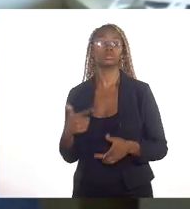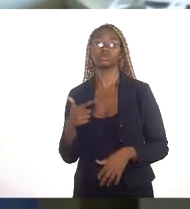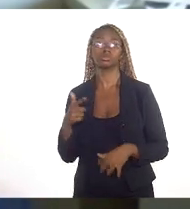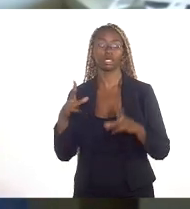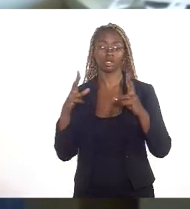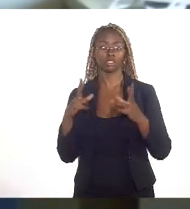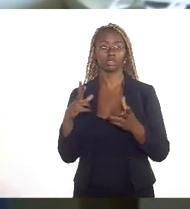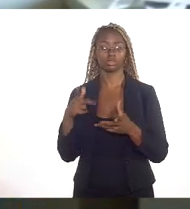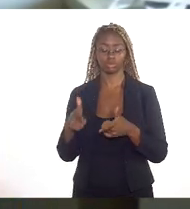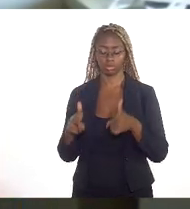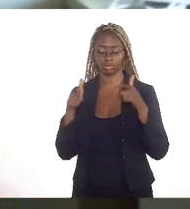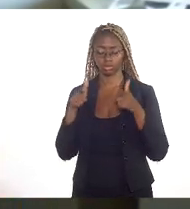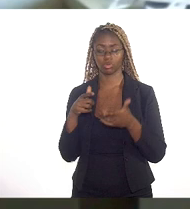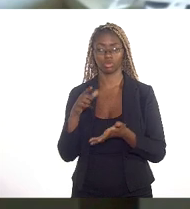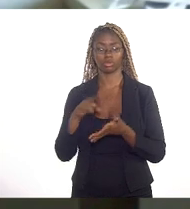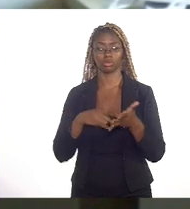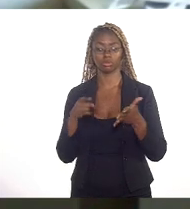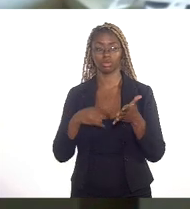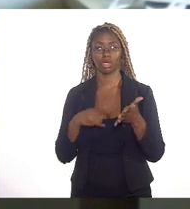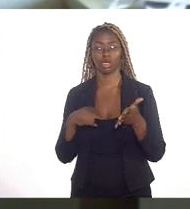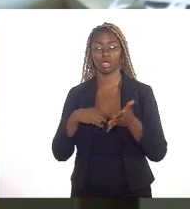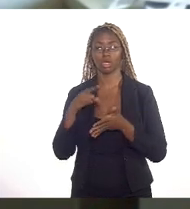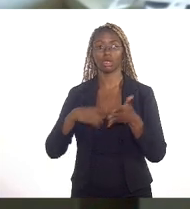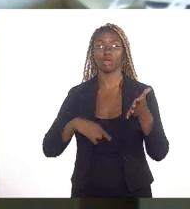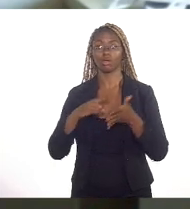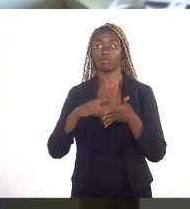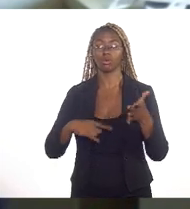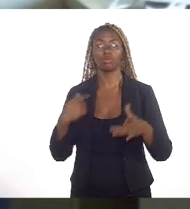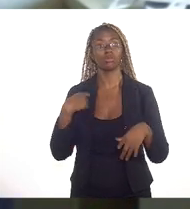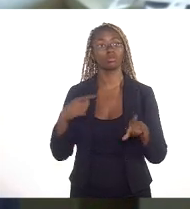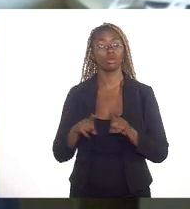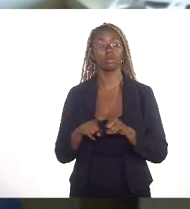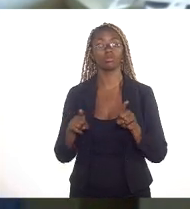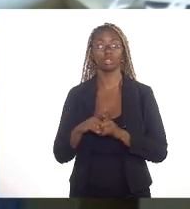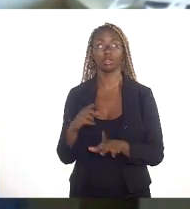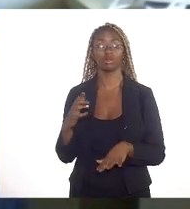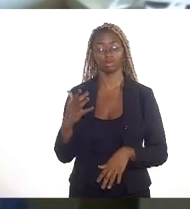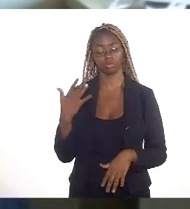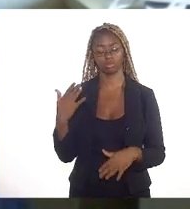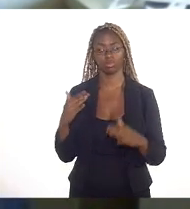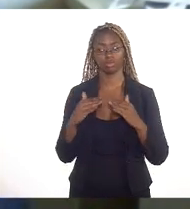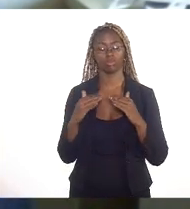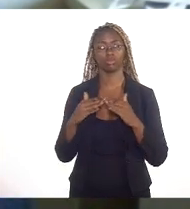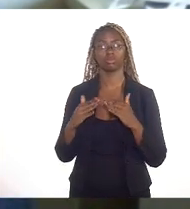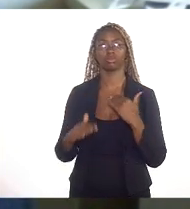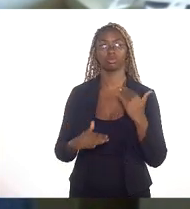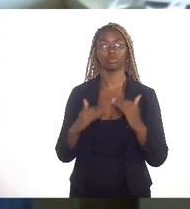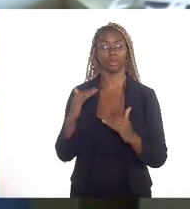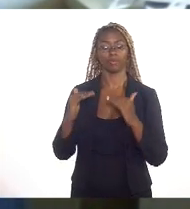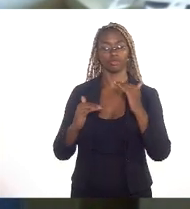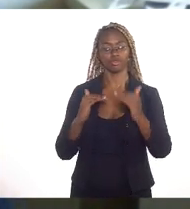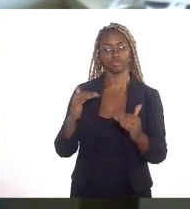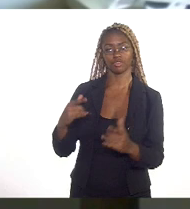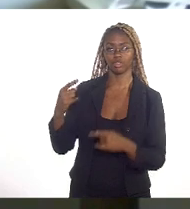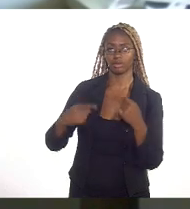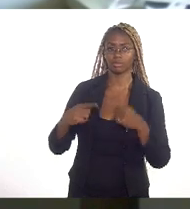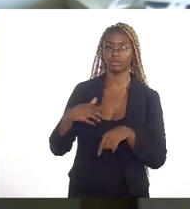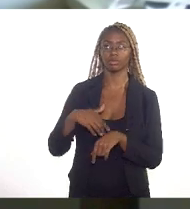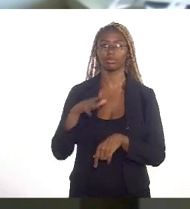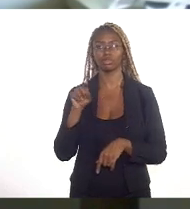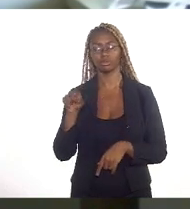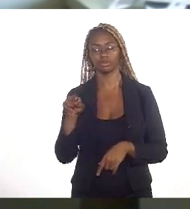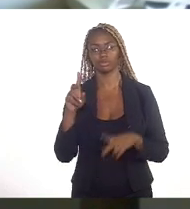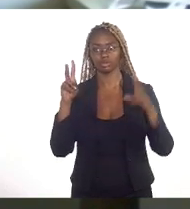eu sou absolutamente favorável a avançar nesses aspectos da matéria. Assim